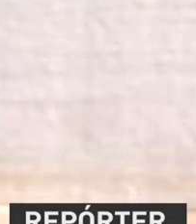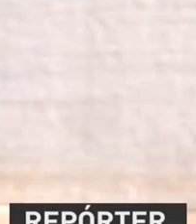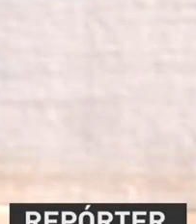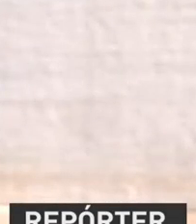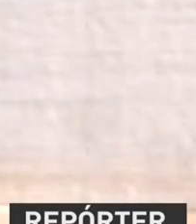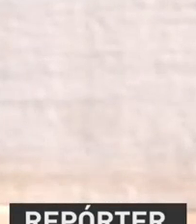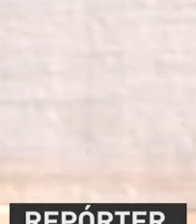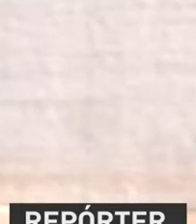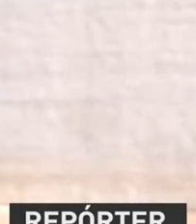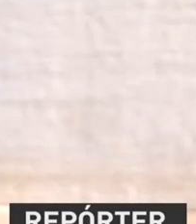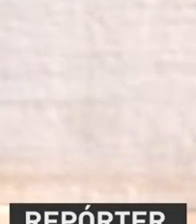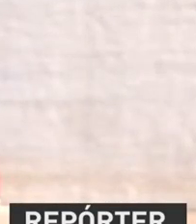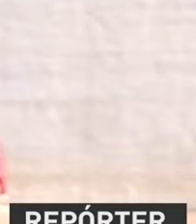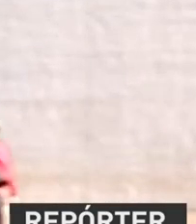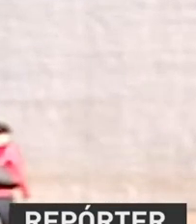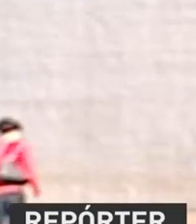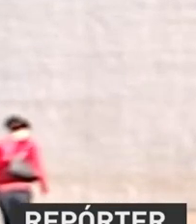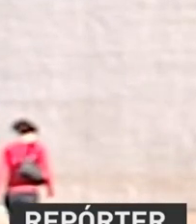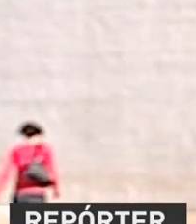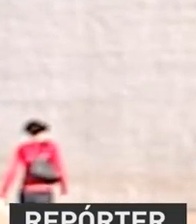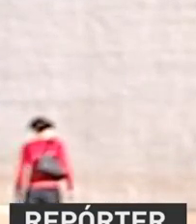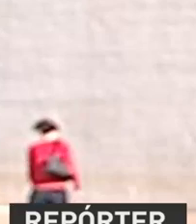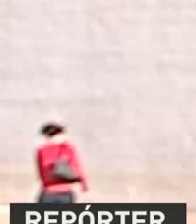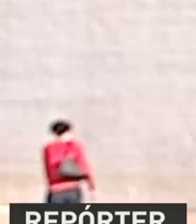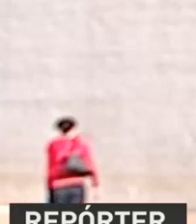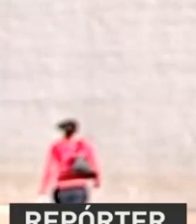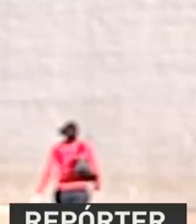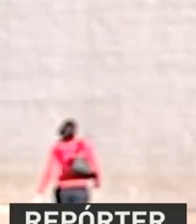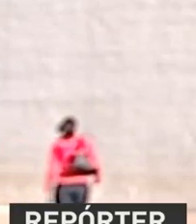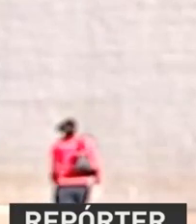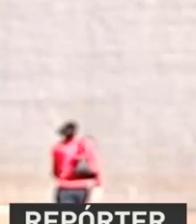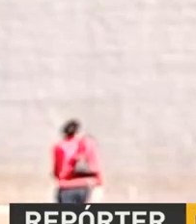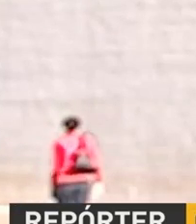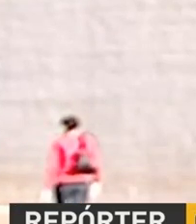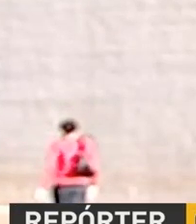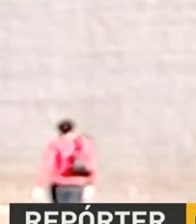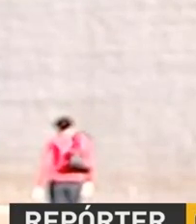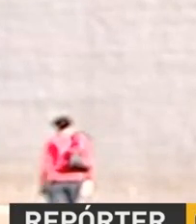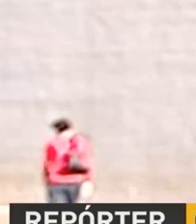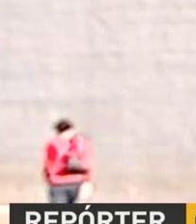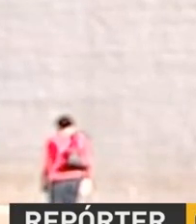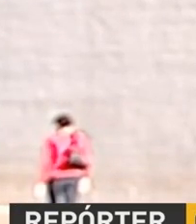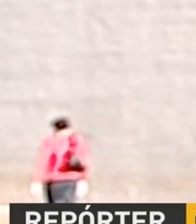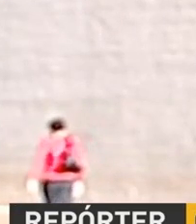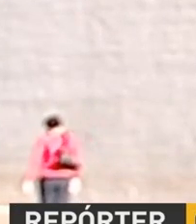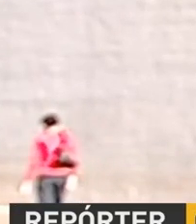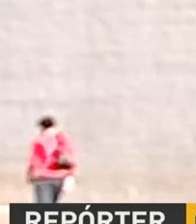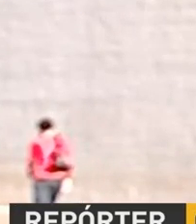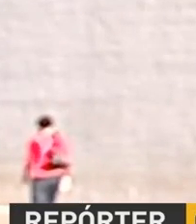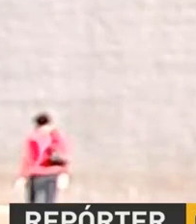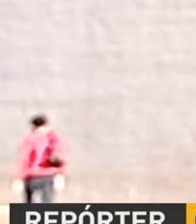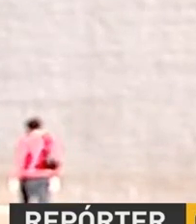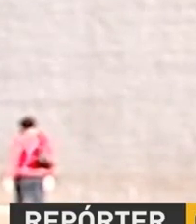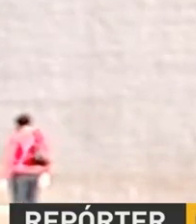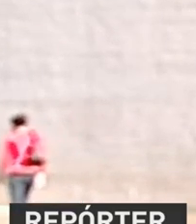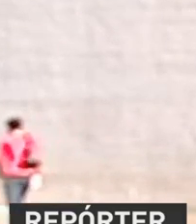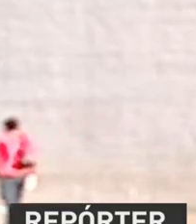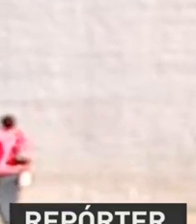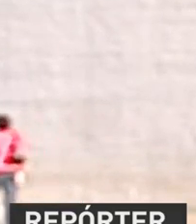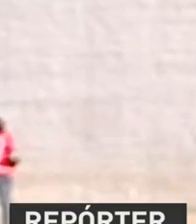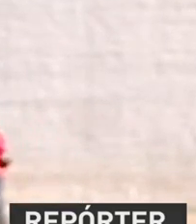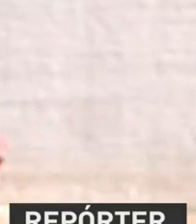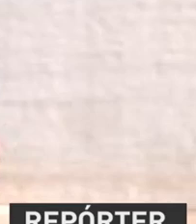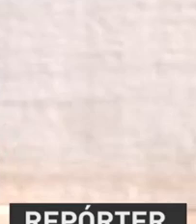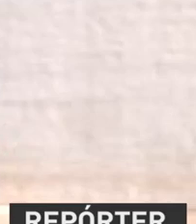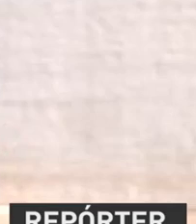salário mínimo. Em qualquer agência do Banco do Brasil. Tem direito ao abono salarial os trabalhadores que ainda